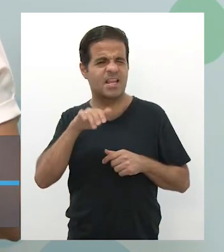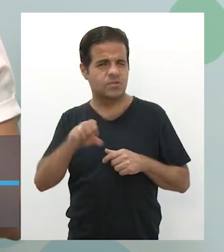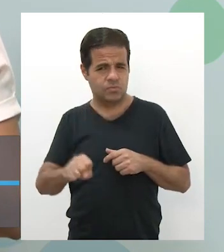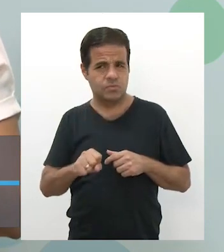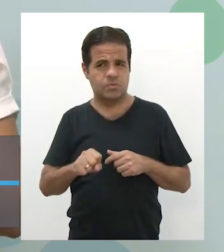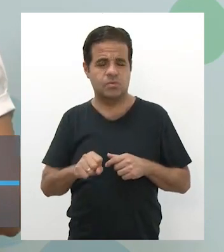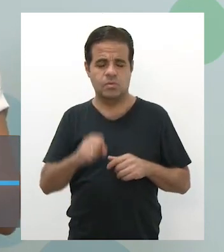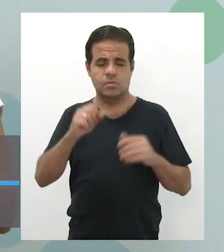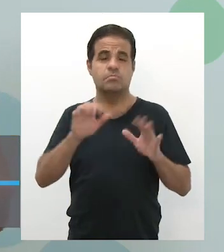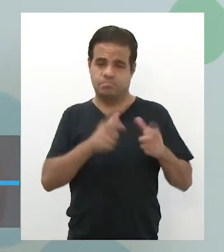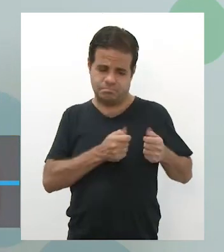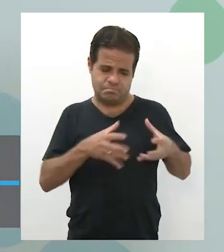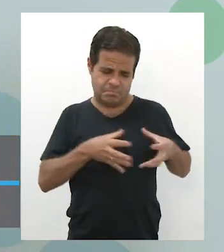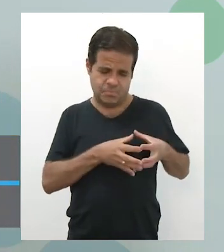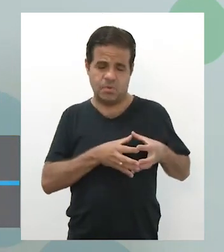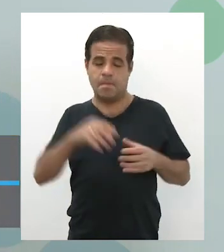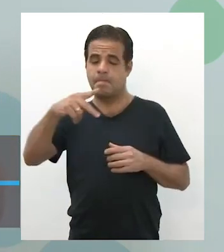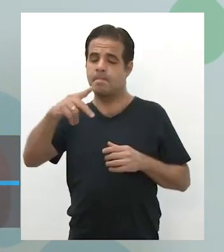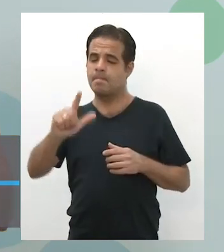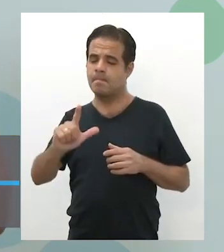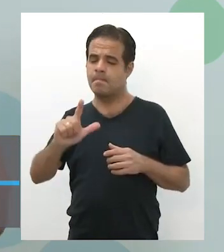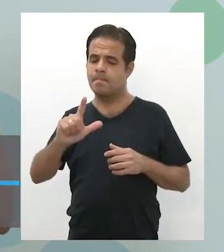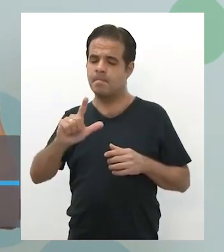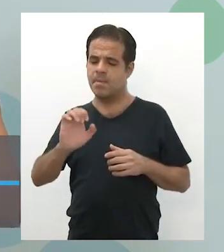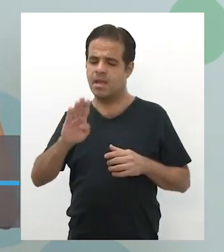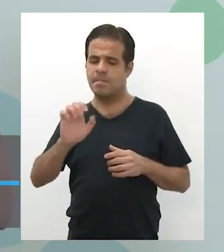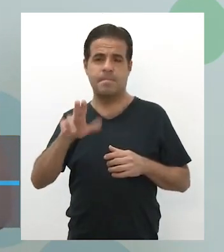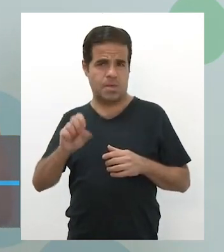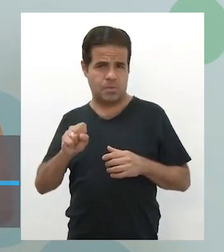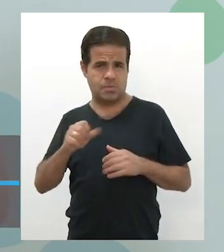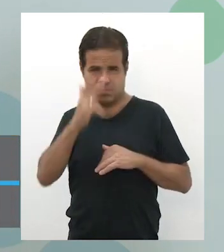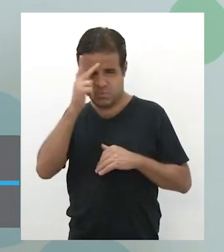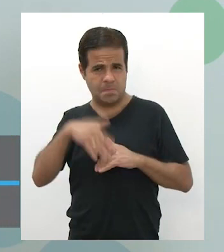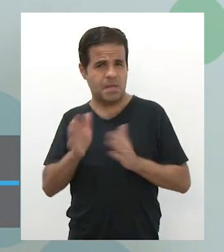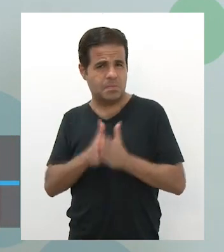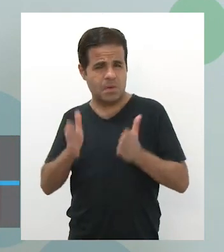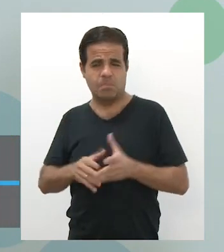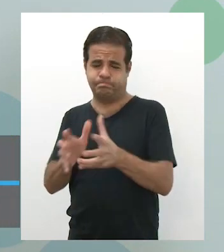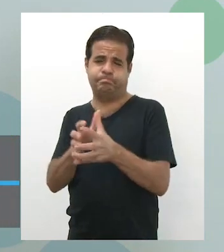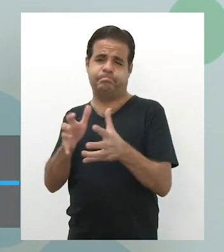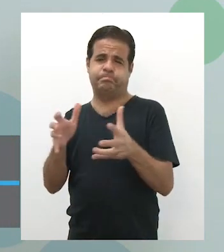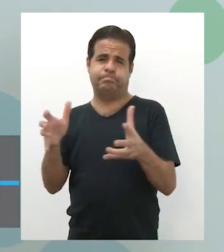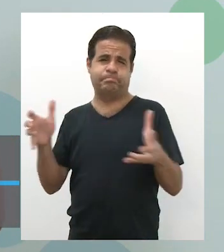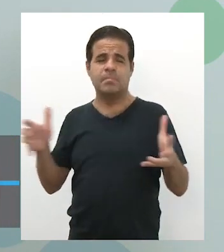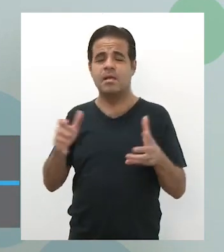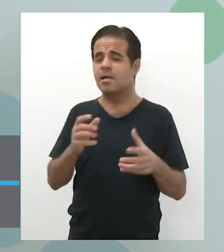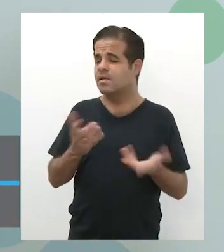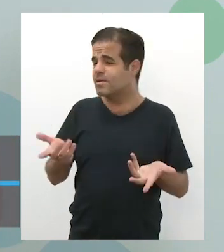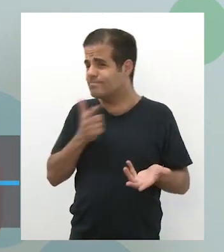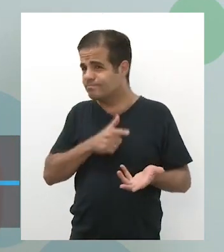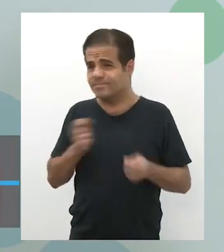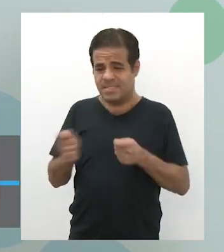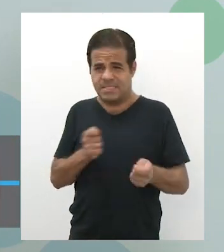plebeus eram uma imensa maioria. Então, para manter os plebeus sob controle, para que eles